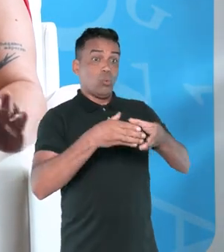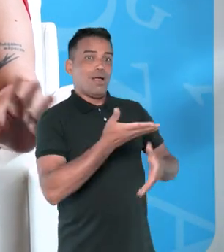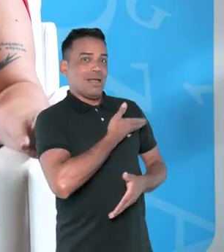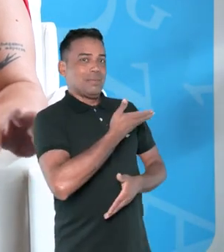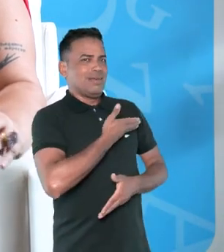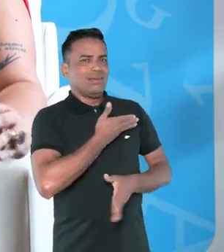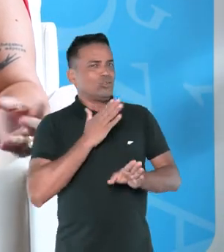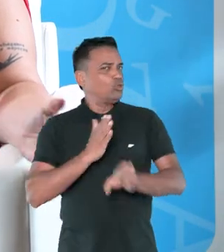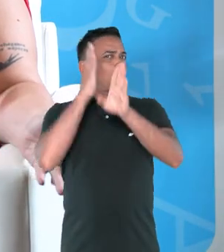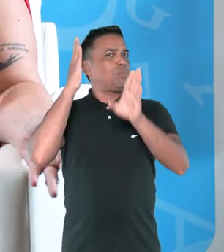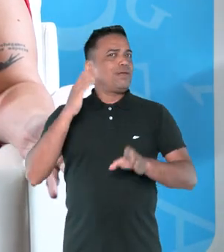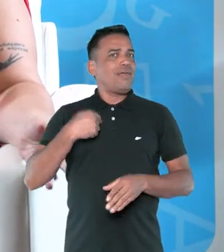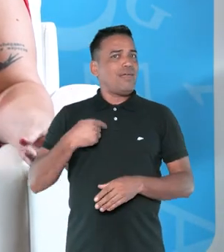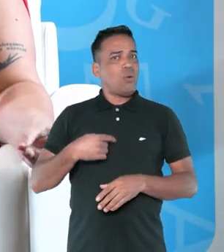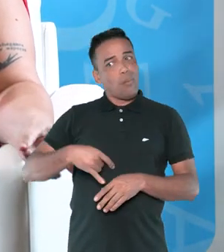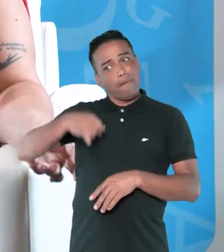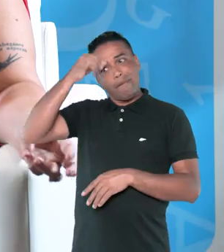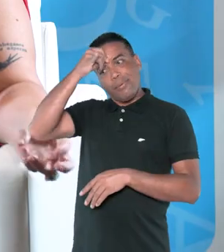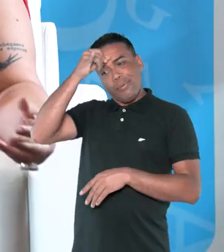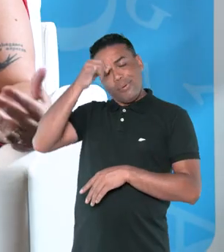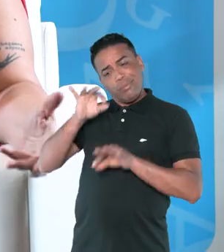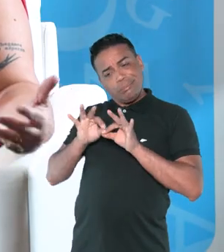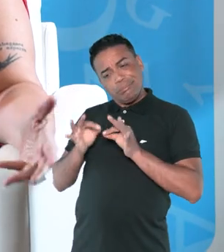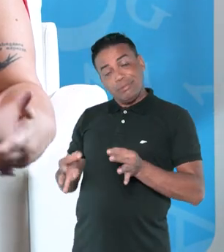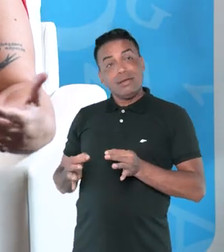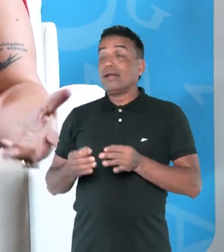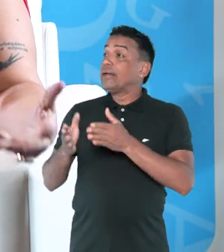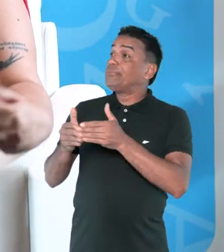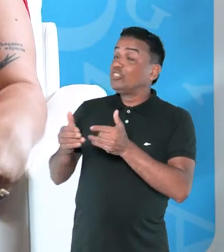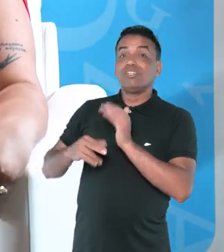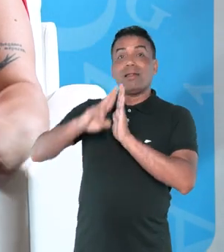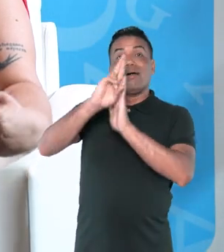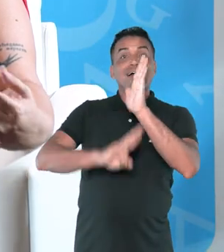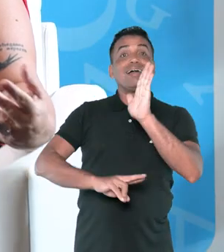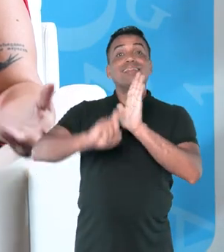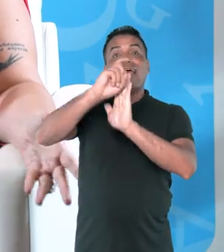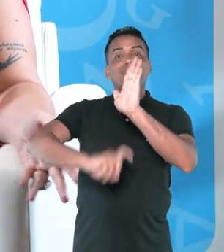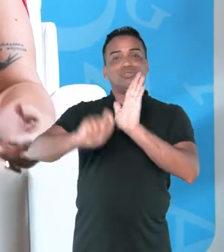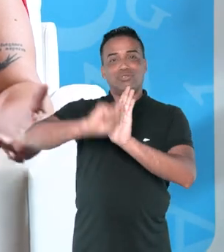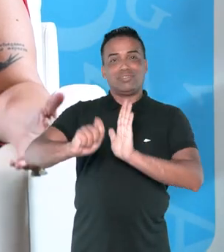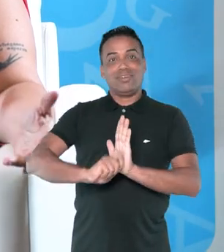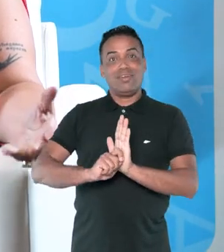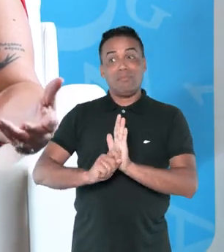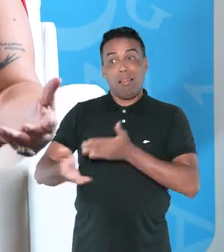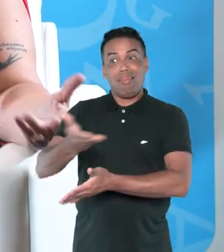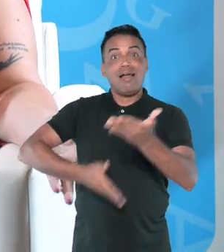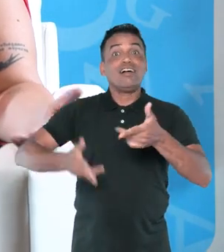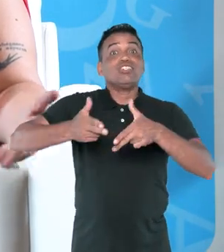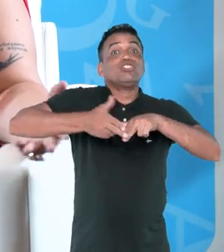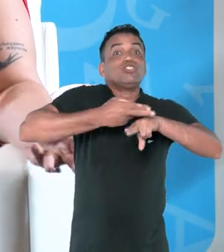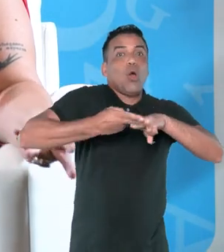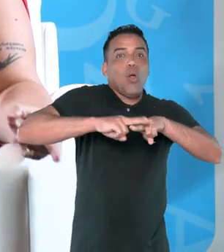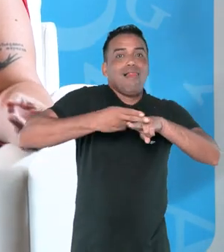descobrir que eu era muito besta, e ficavam me pedindo para fazer redação por eles, em troca de chocolate. Ou